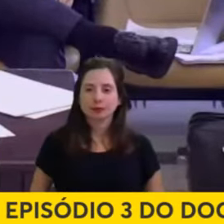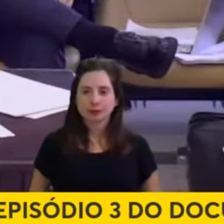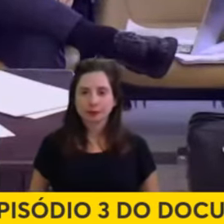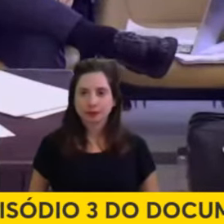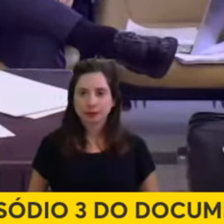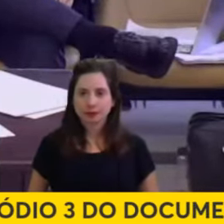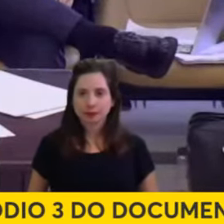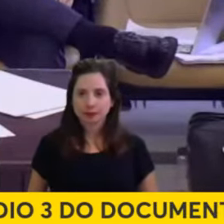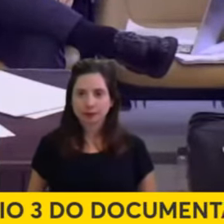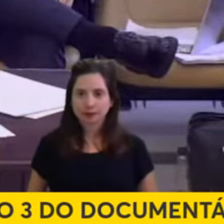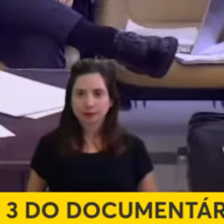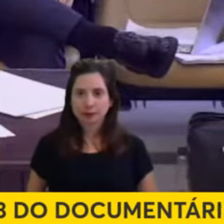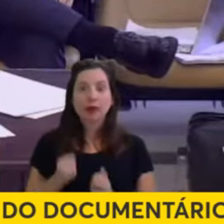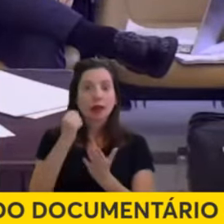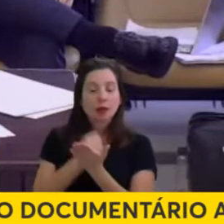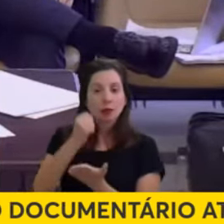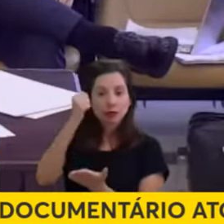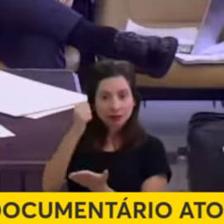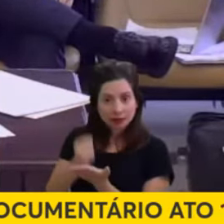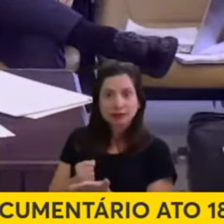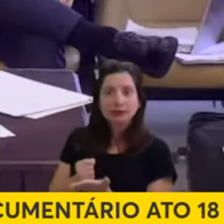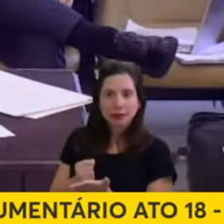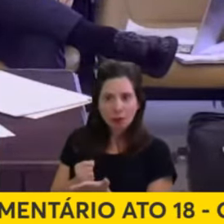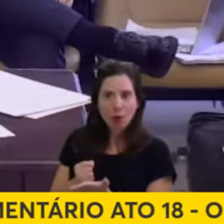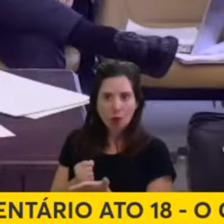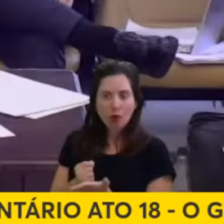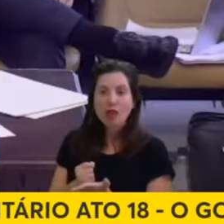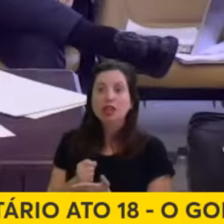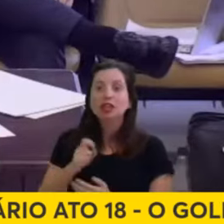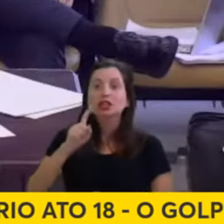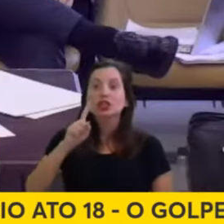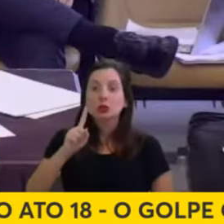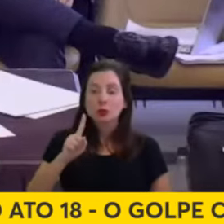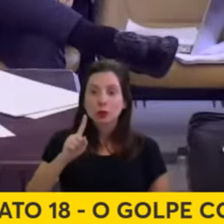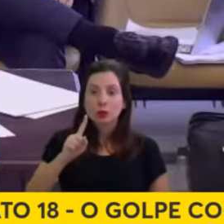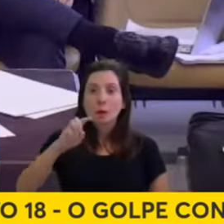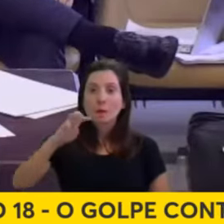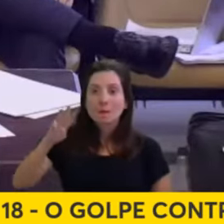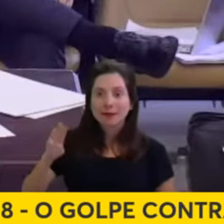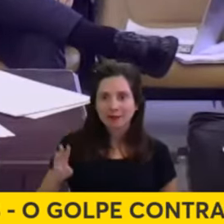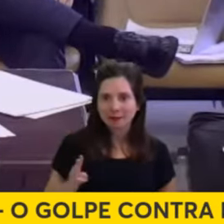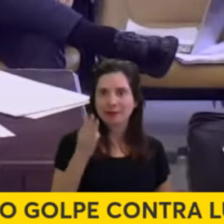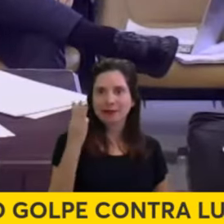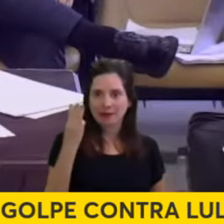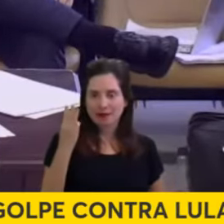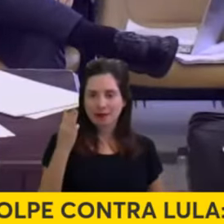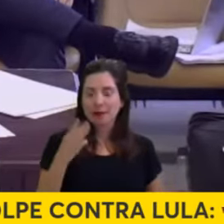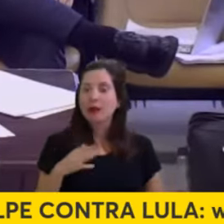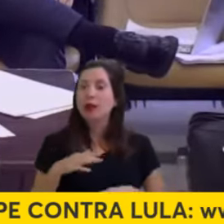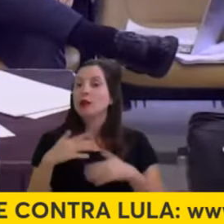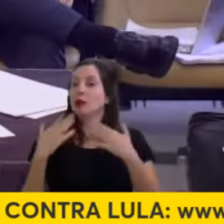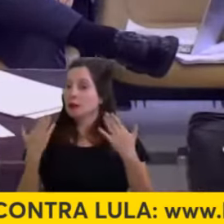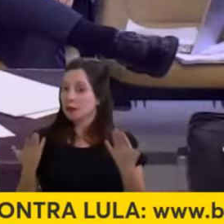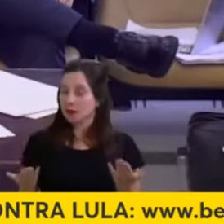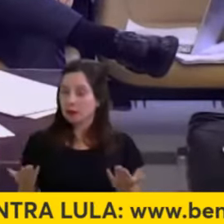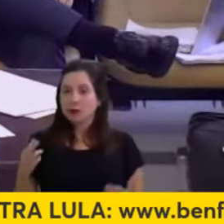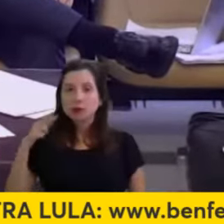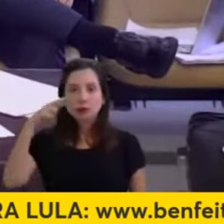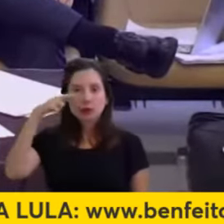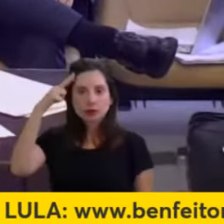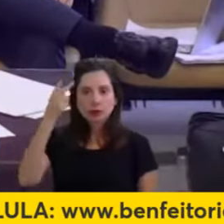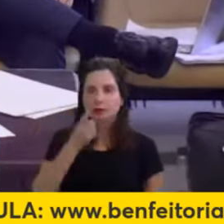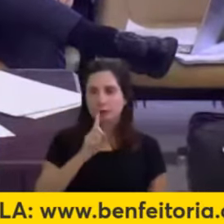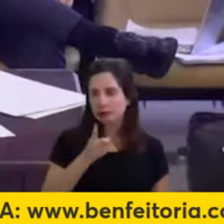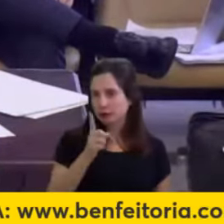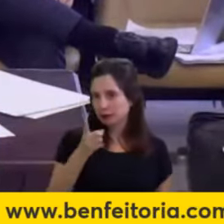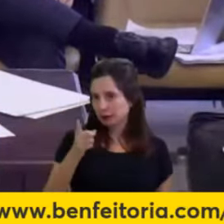suplente de R milhão reais quando o sen Sérgio moro sai subitamente do